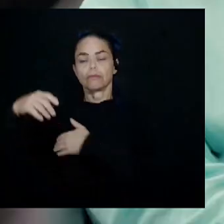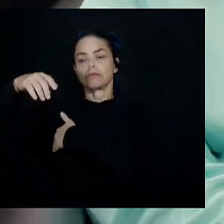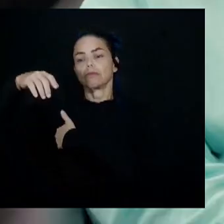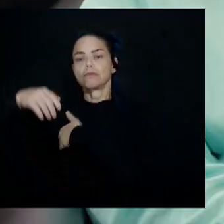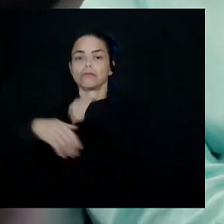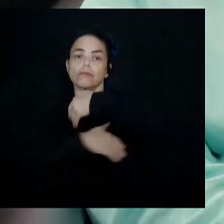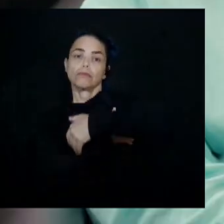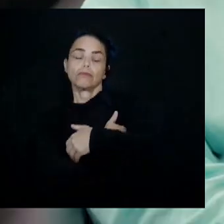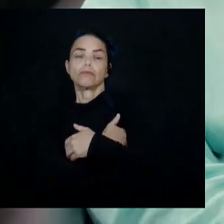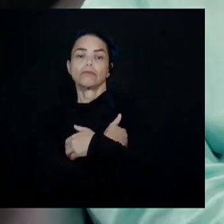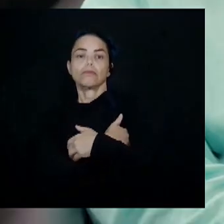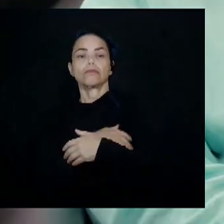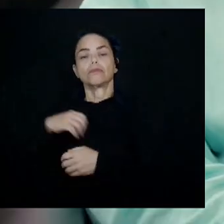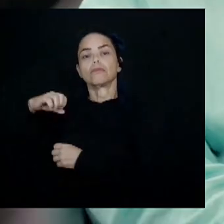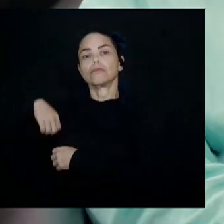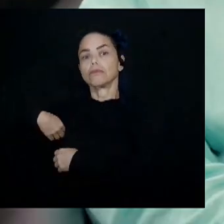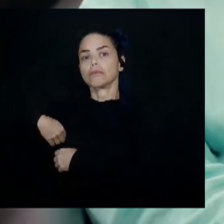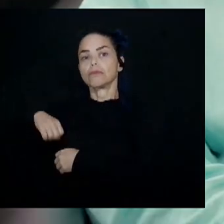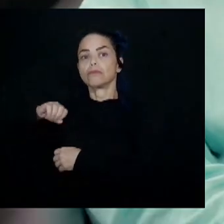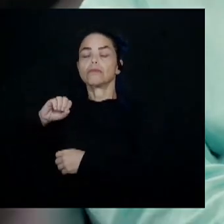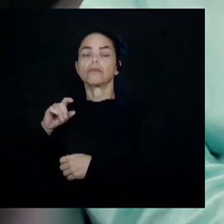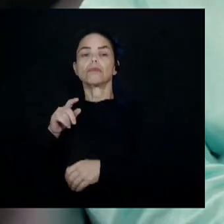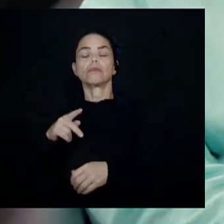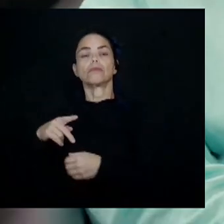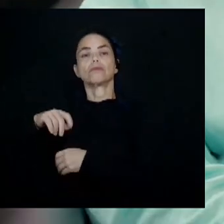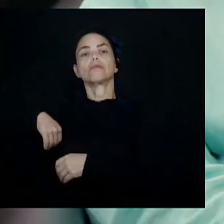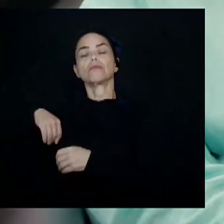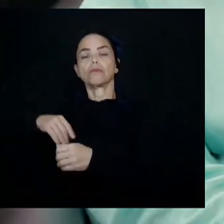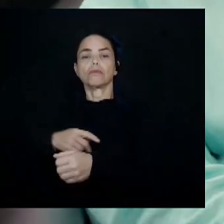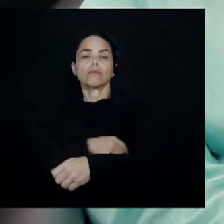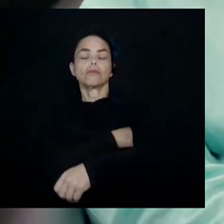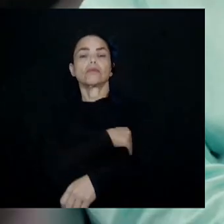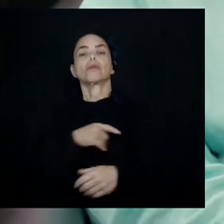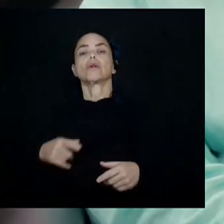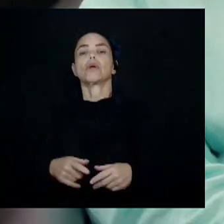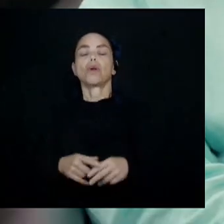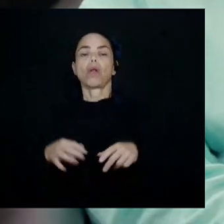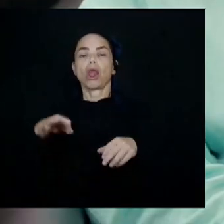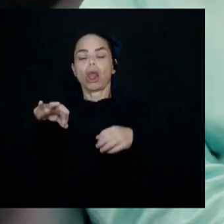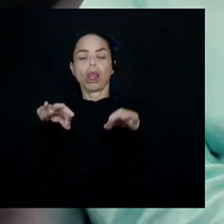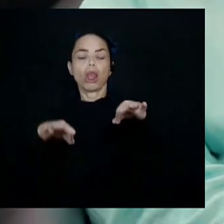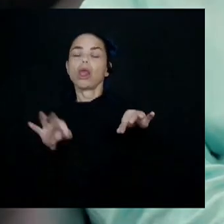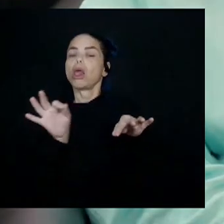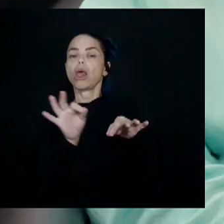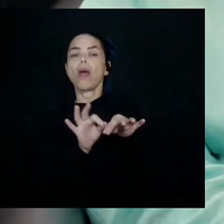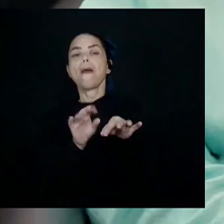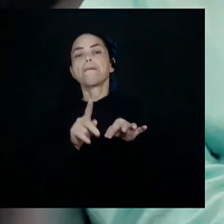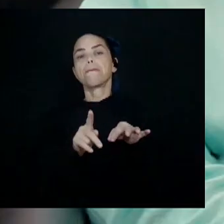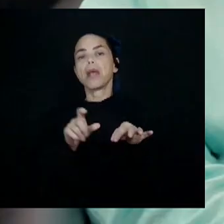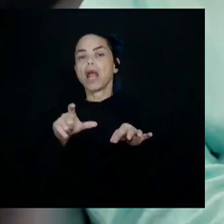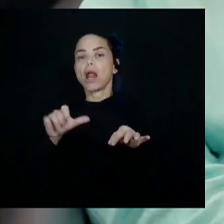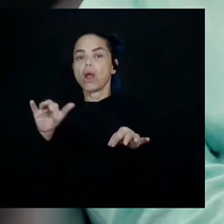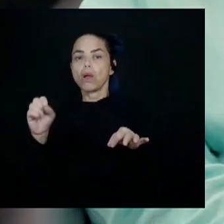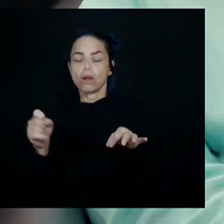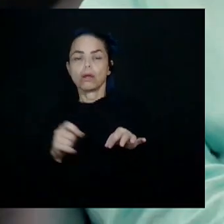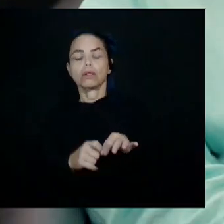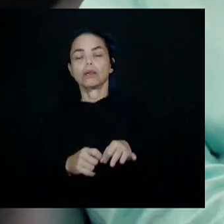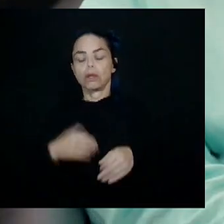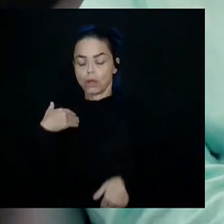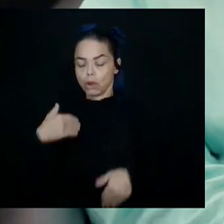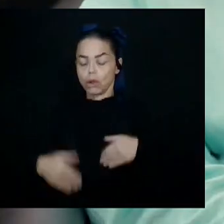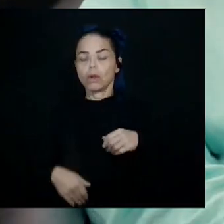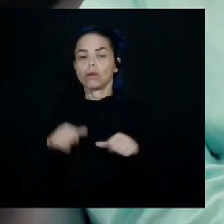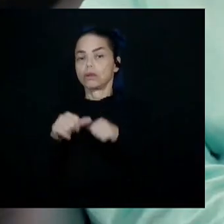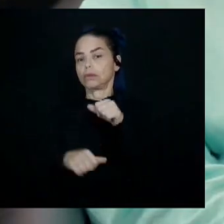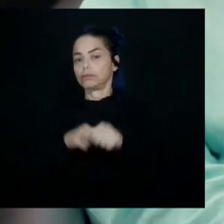axilas, pelos nas regiões genitais ou pelos pubianos. O corpo da menina